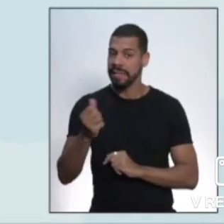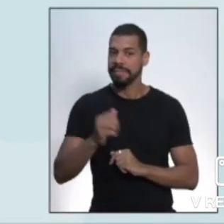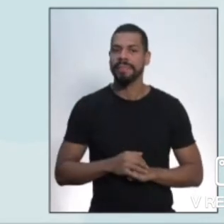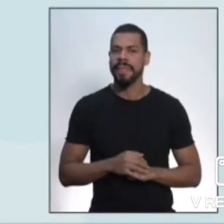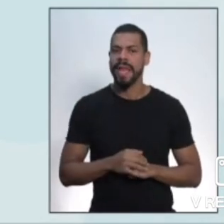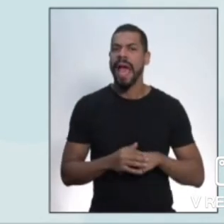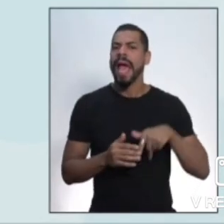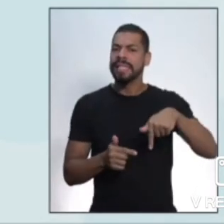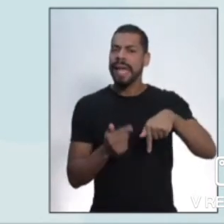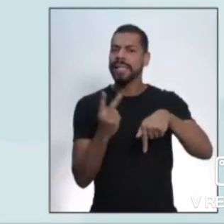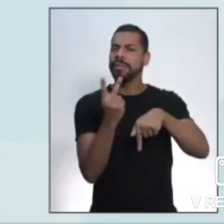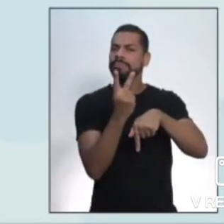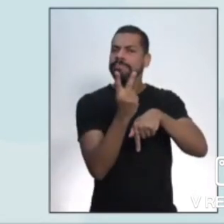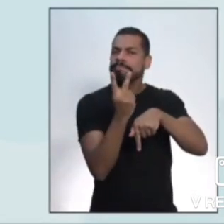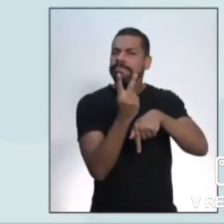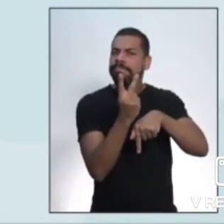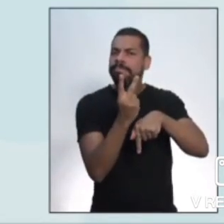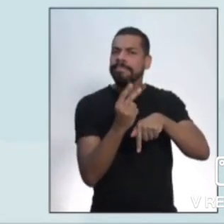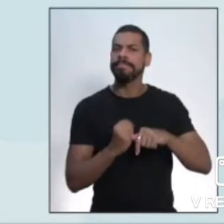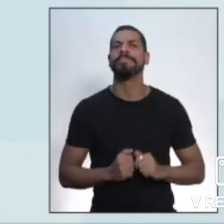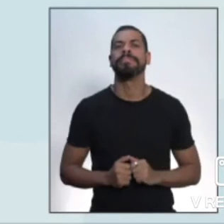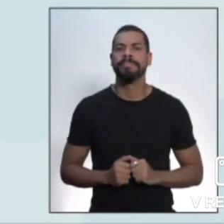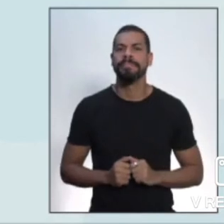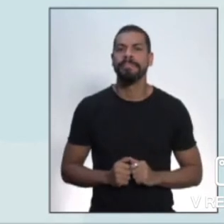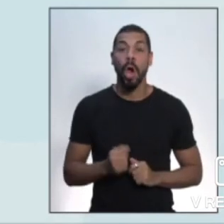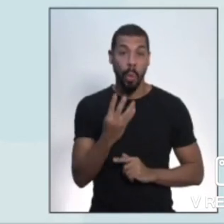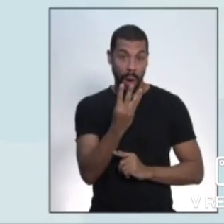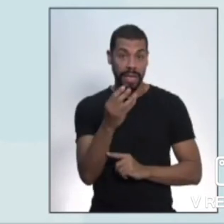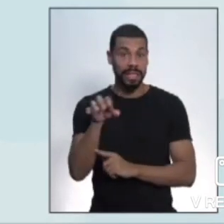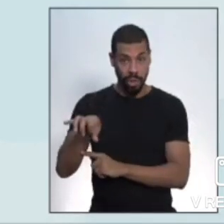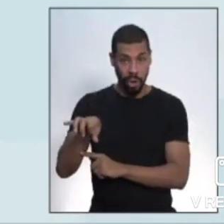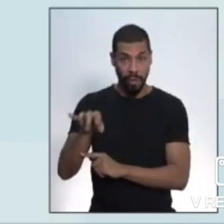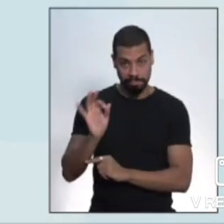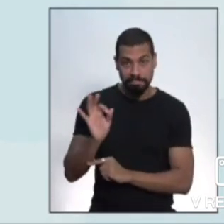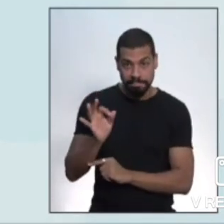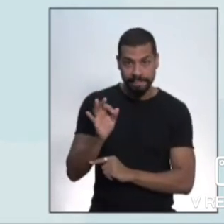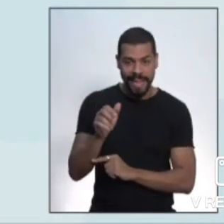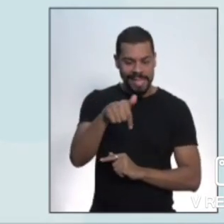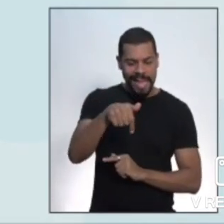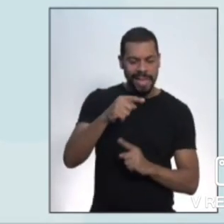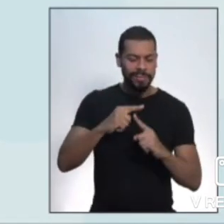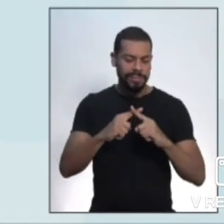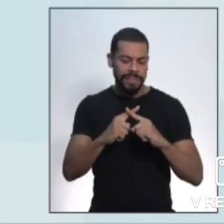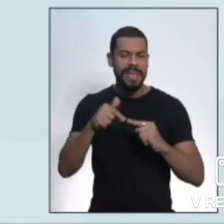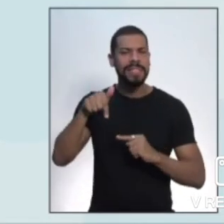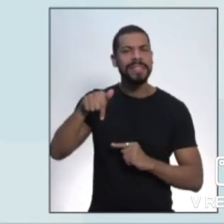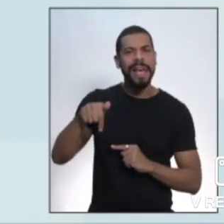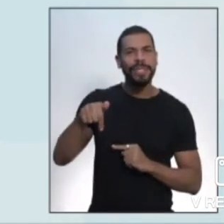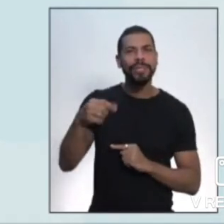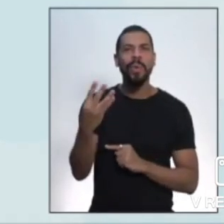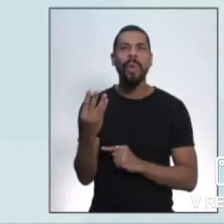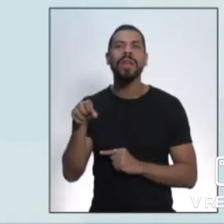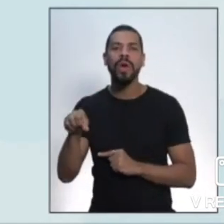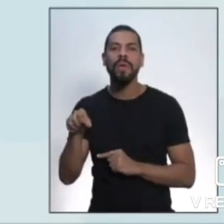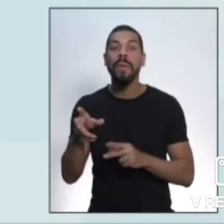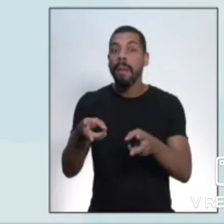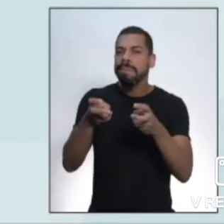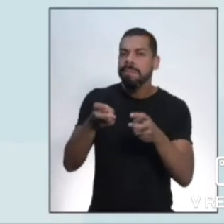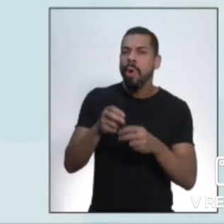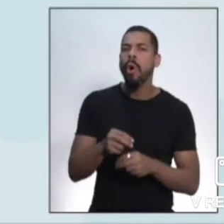sétimo termo. Então, 7 ao quadrado, 49. 7 vezes 7. N ao quadrado, reparem sempre